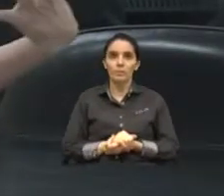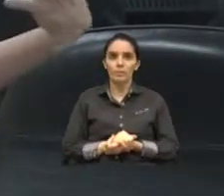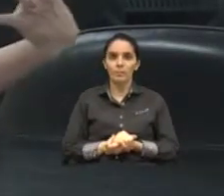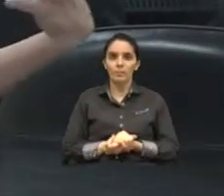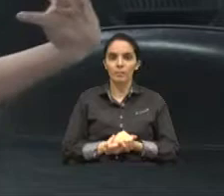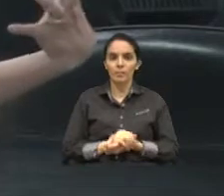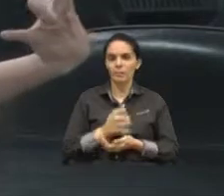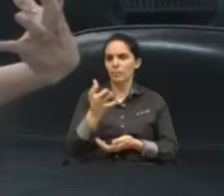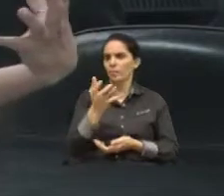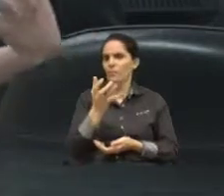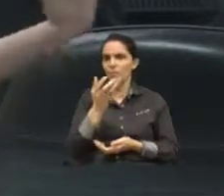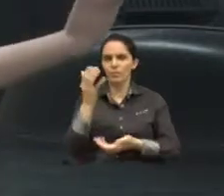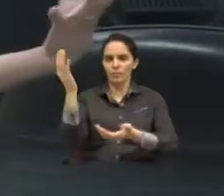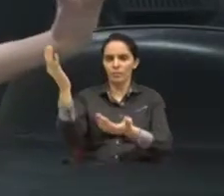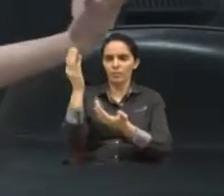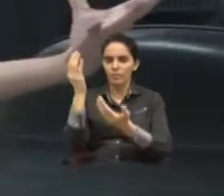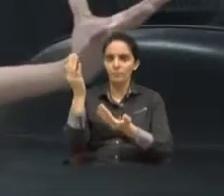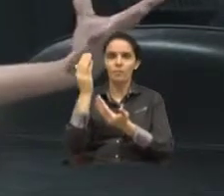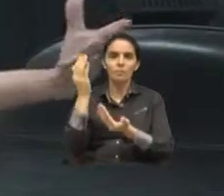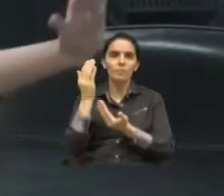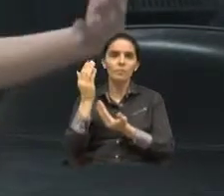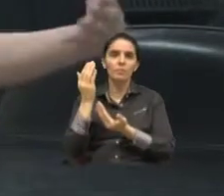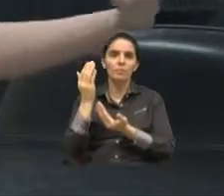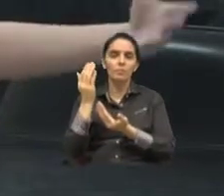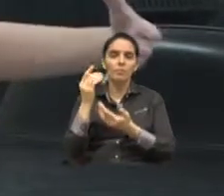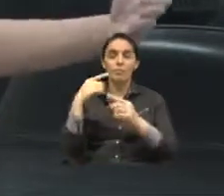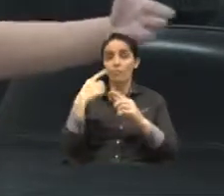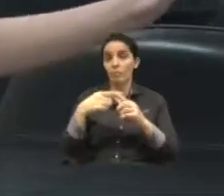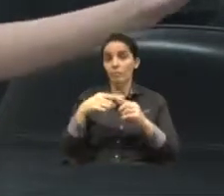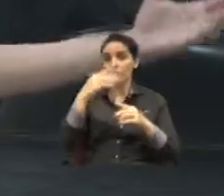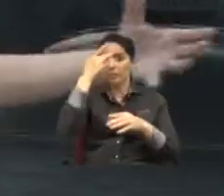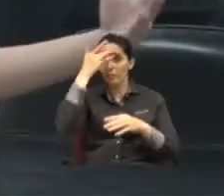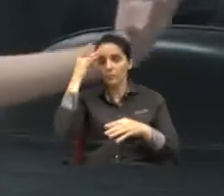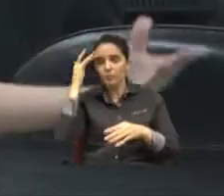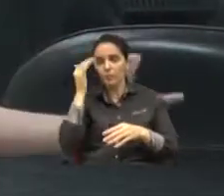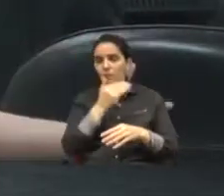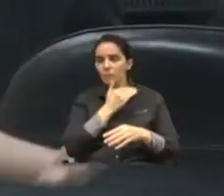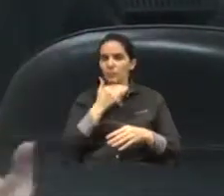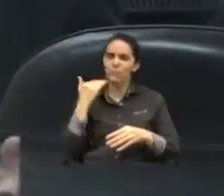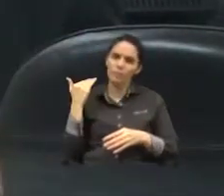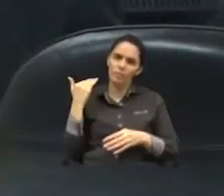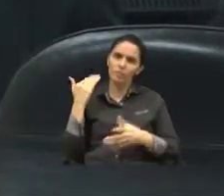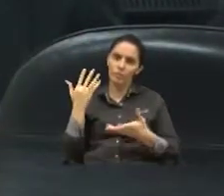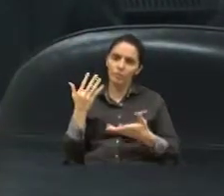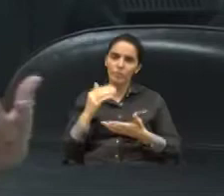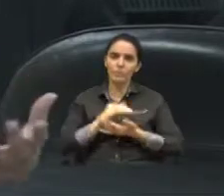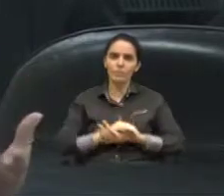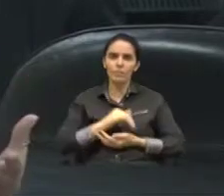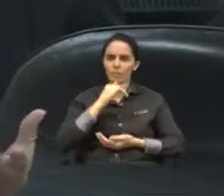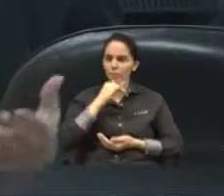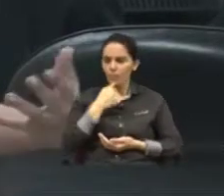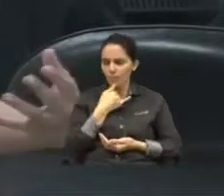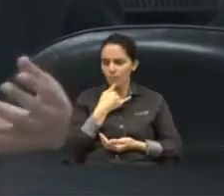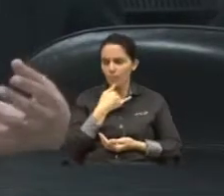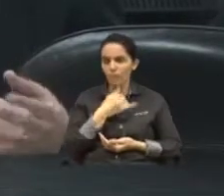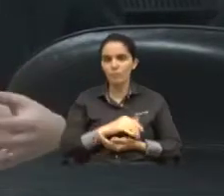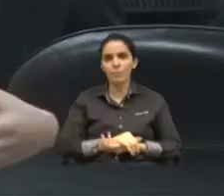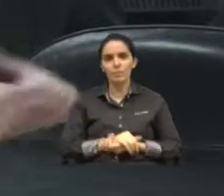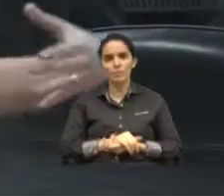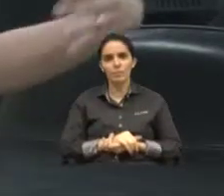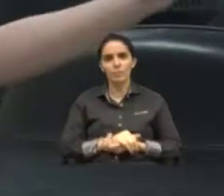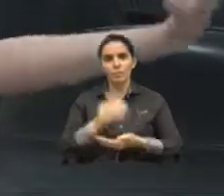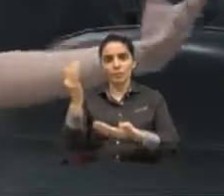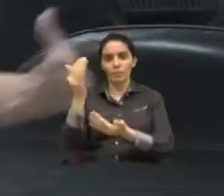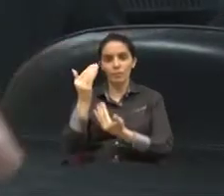não é aquela homenagem que nós gostaríamos de receber, porque infelizmente essas homenagens só acontecem após